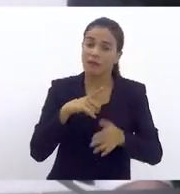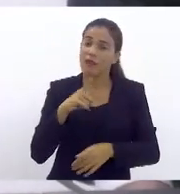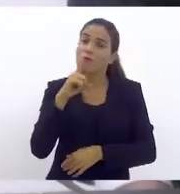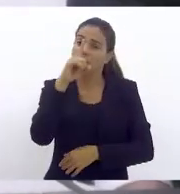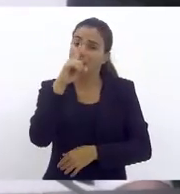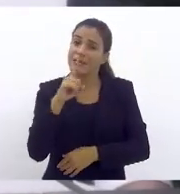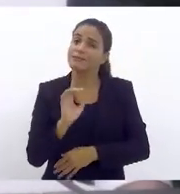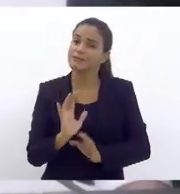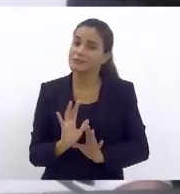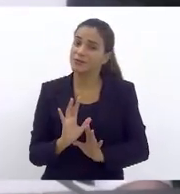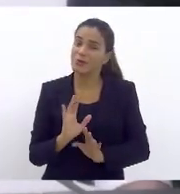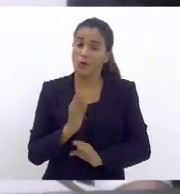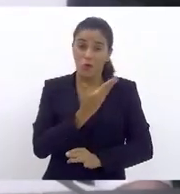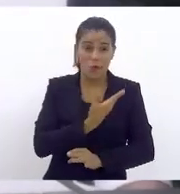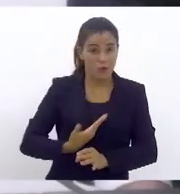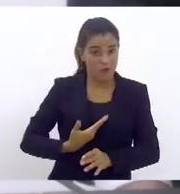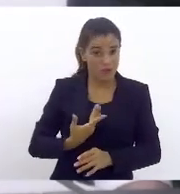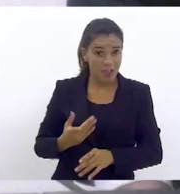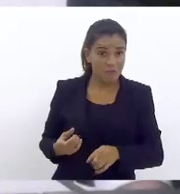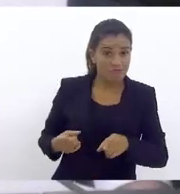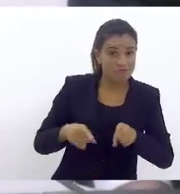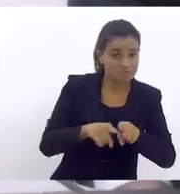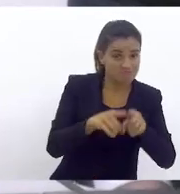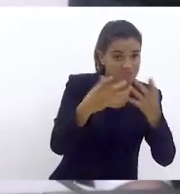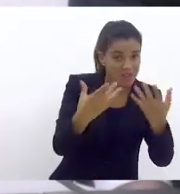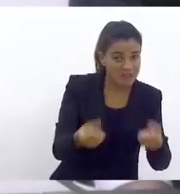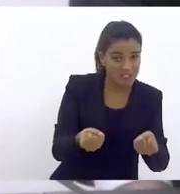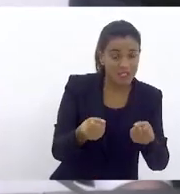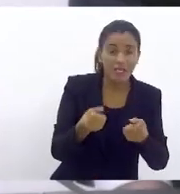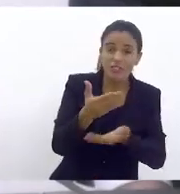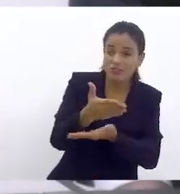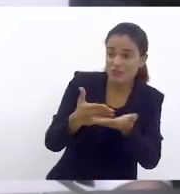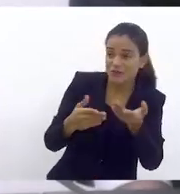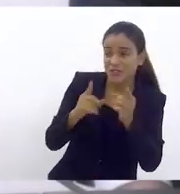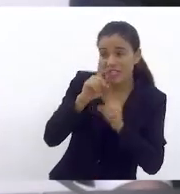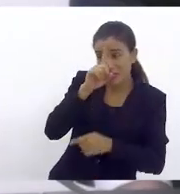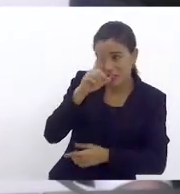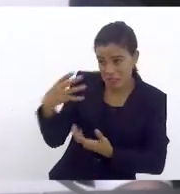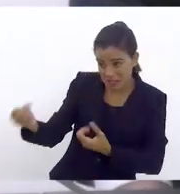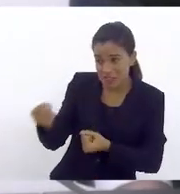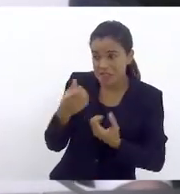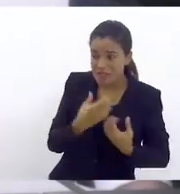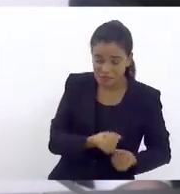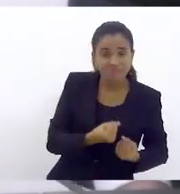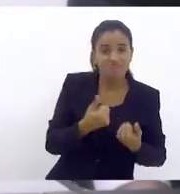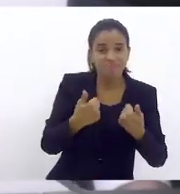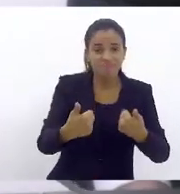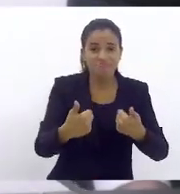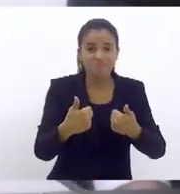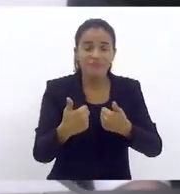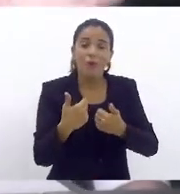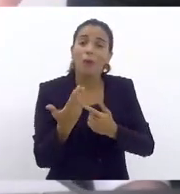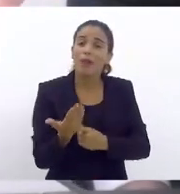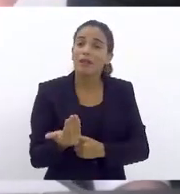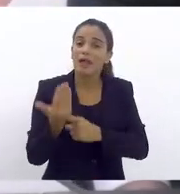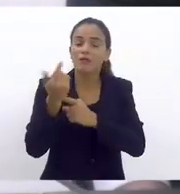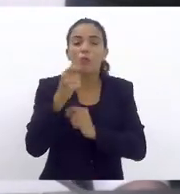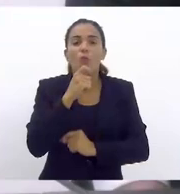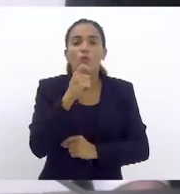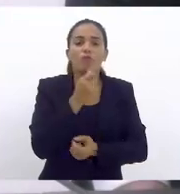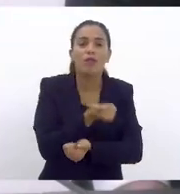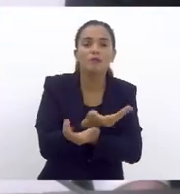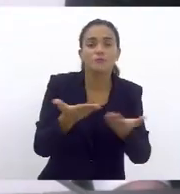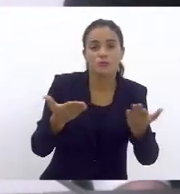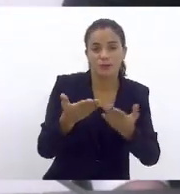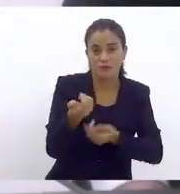onde o estado entra como um parceiro E compartilhe esse risco com o parceiro privado para uma tecnologia ou serviço não disponível no